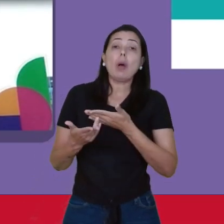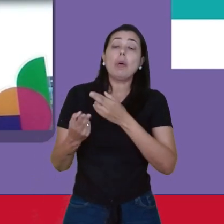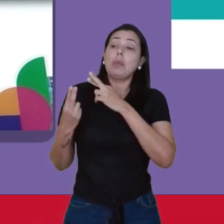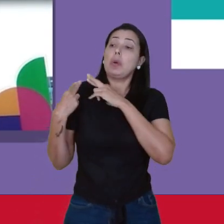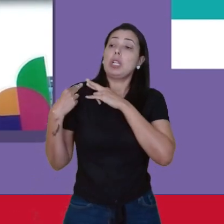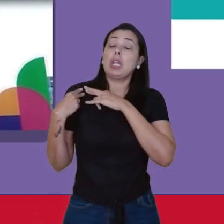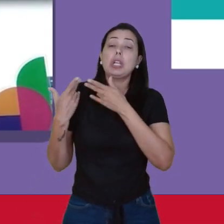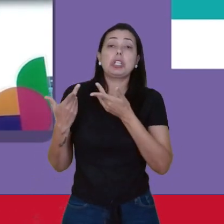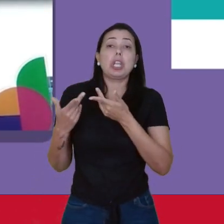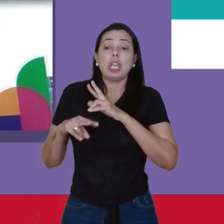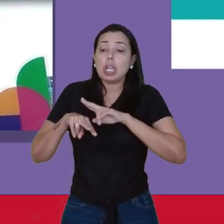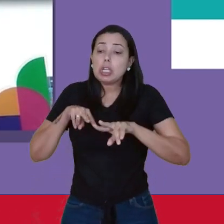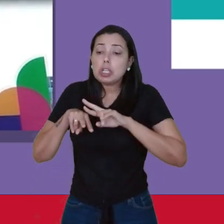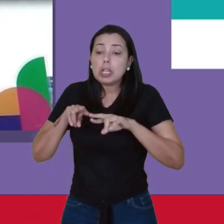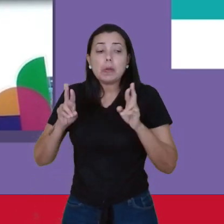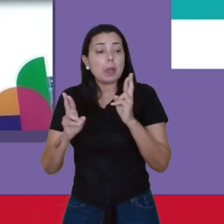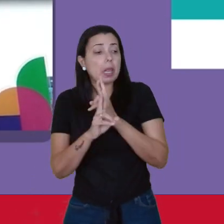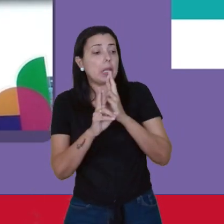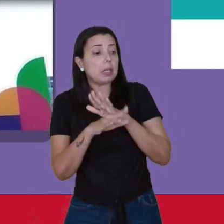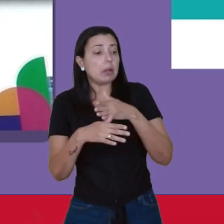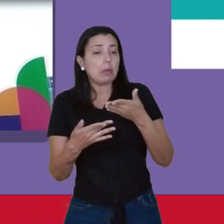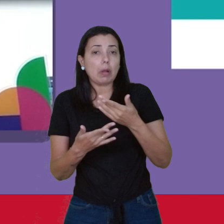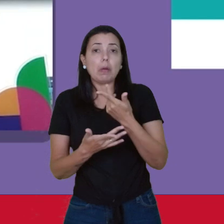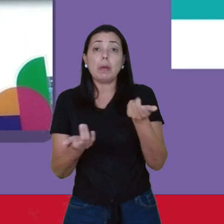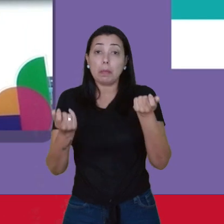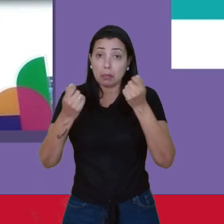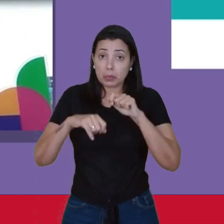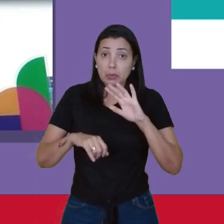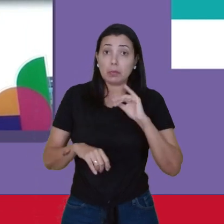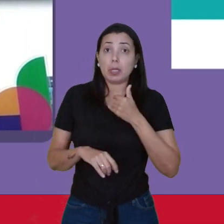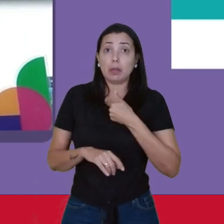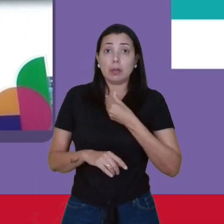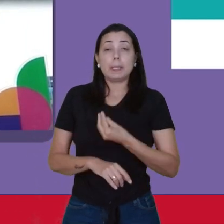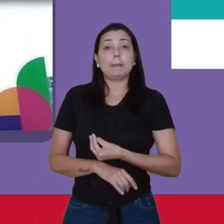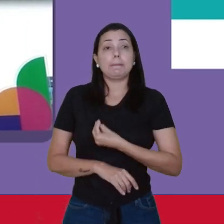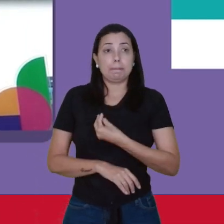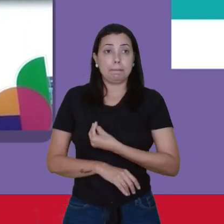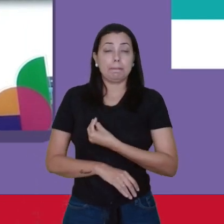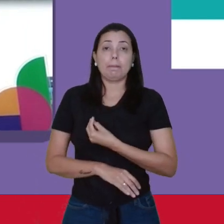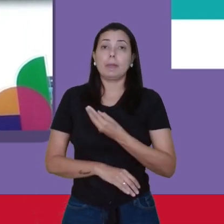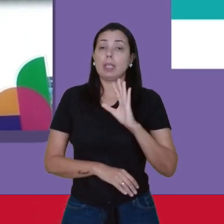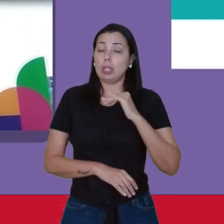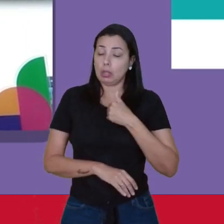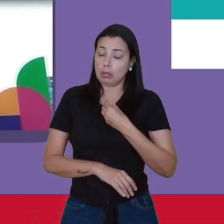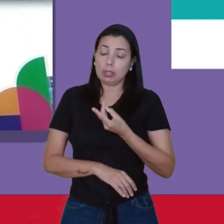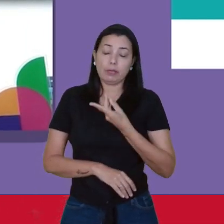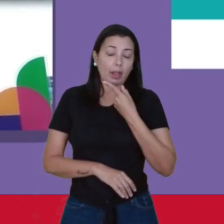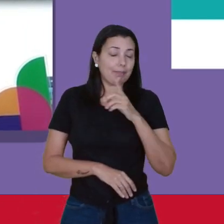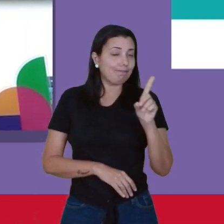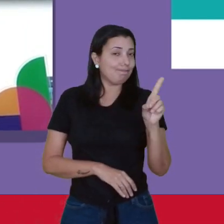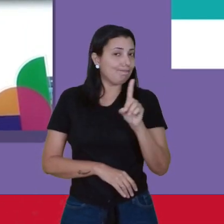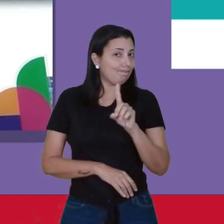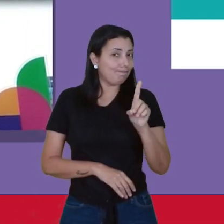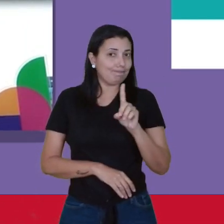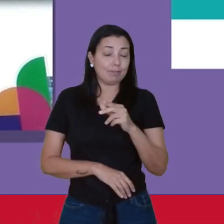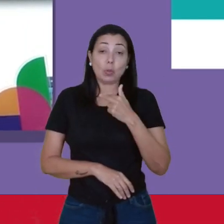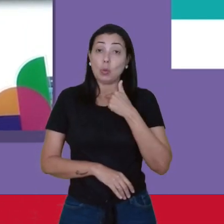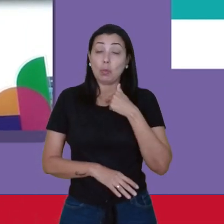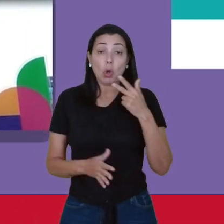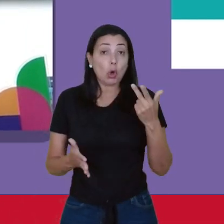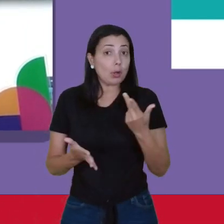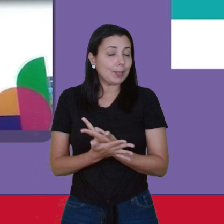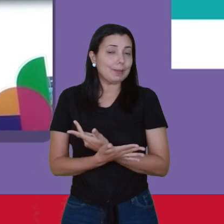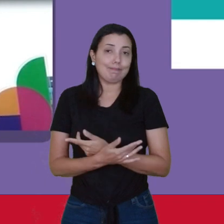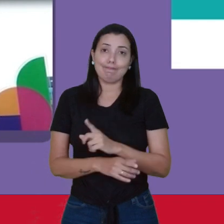gênero, que relação de gênero é possível para a nossa existência. E nós dizemos que não, que isso não pode acontecer